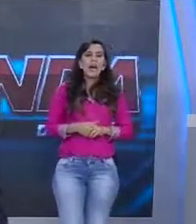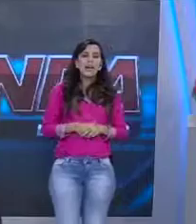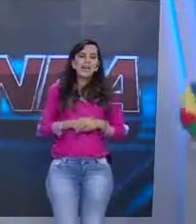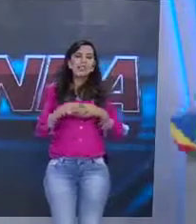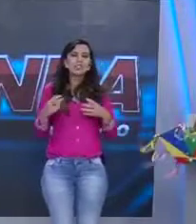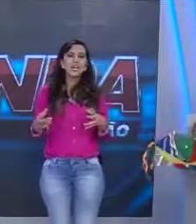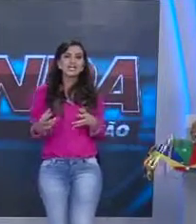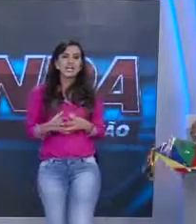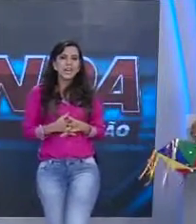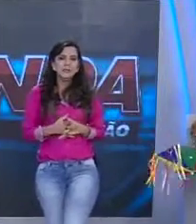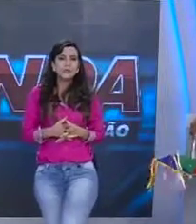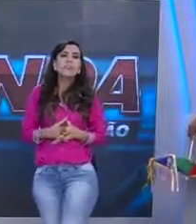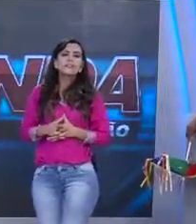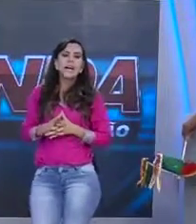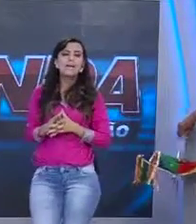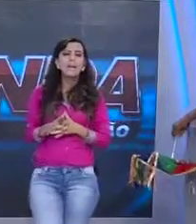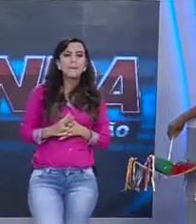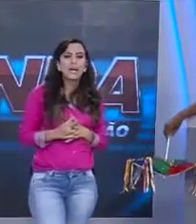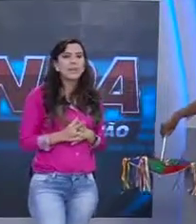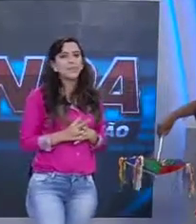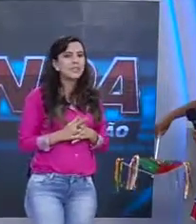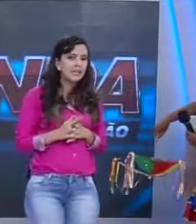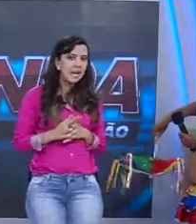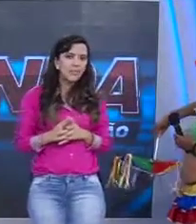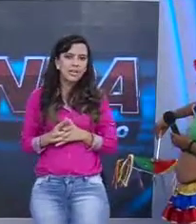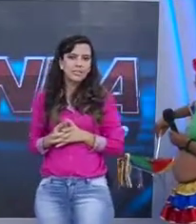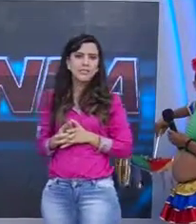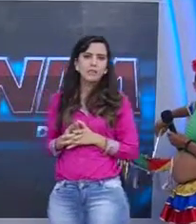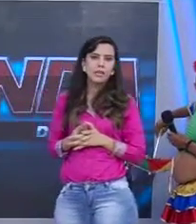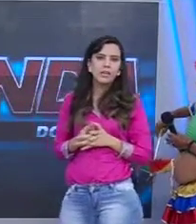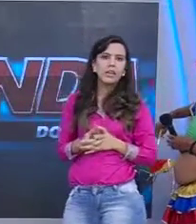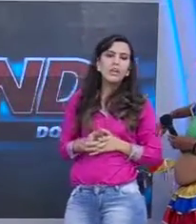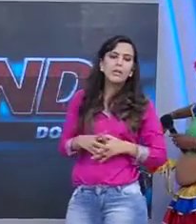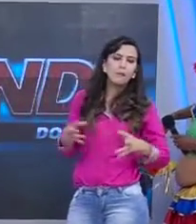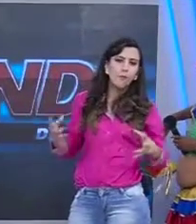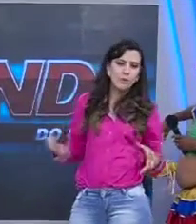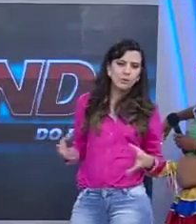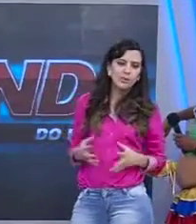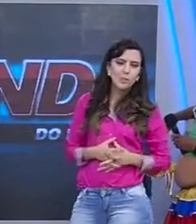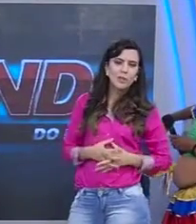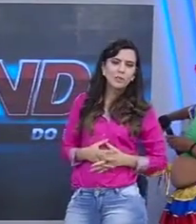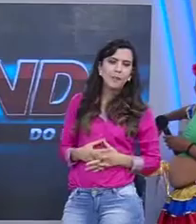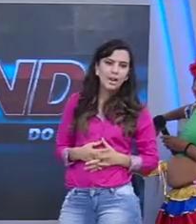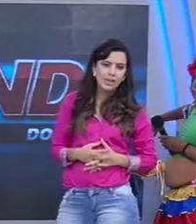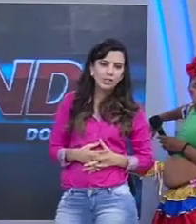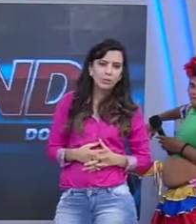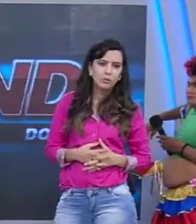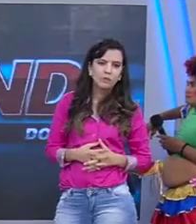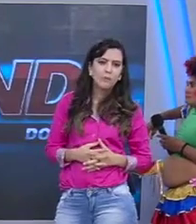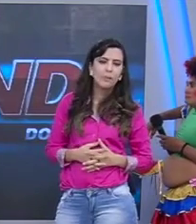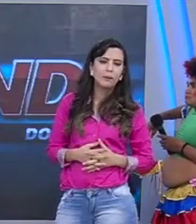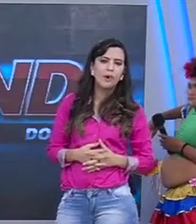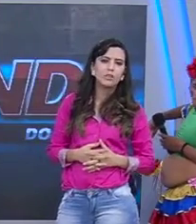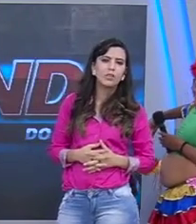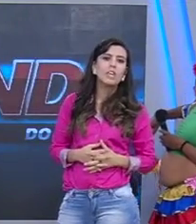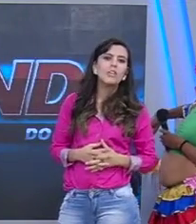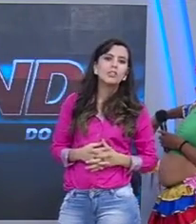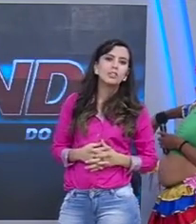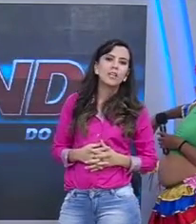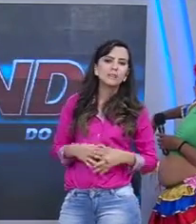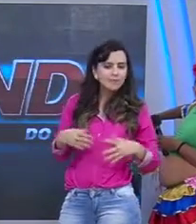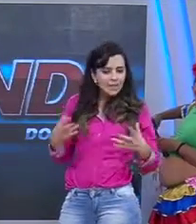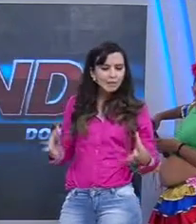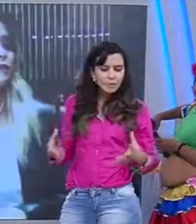ar. Ela que está direto da Câmara Federal, trazendo aí informações sobre essa homenagem que o Sistema Meio